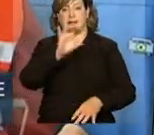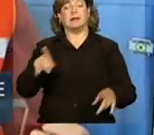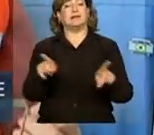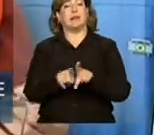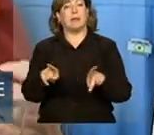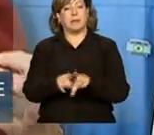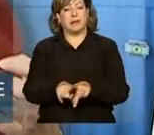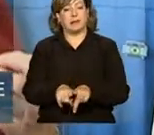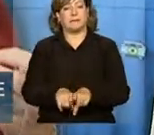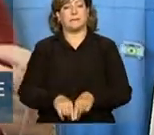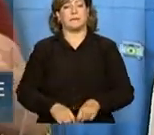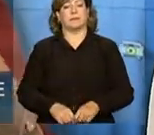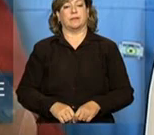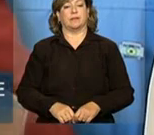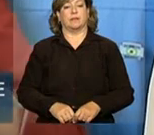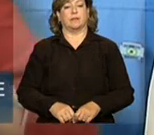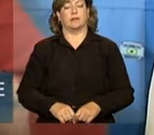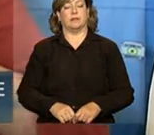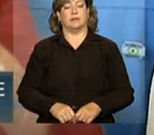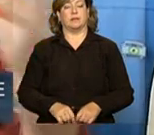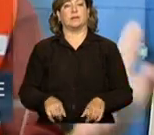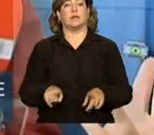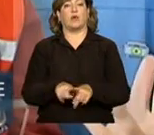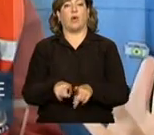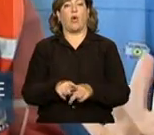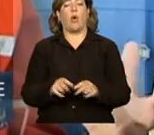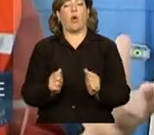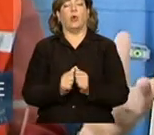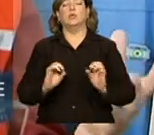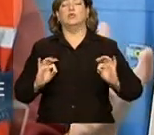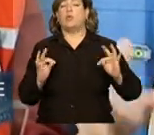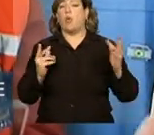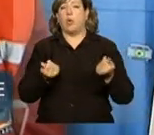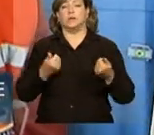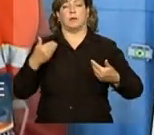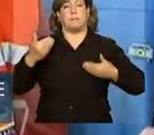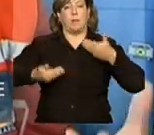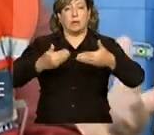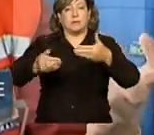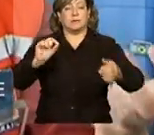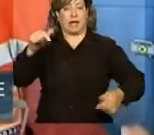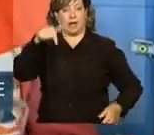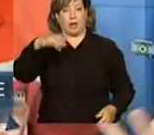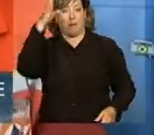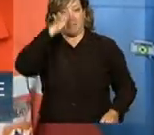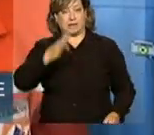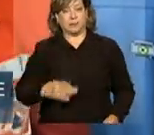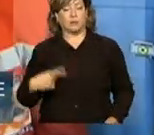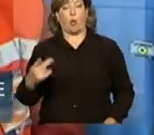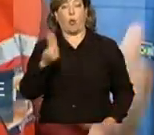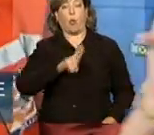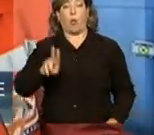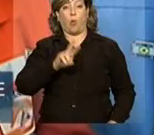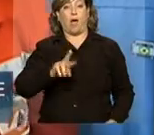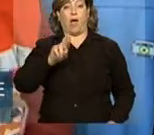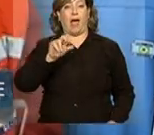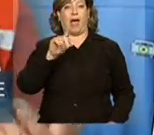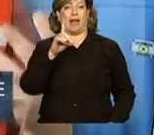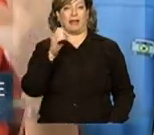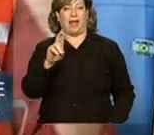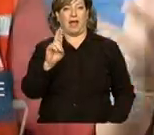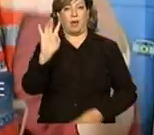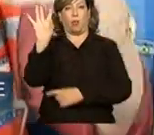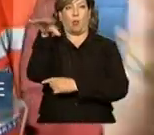também de todos os processos que no Brasil usam radar. A aeronáutica